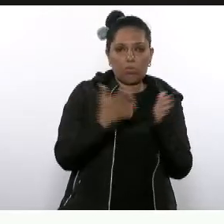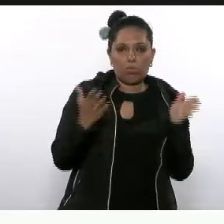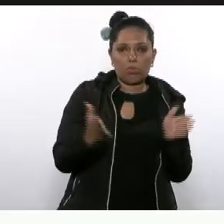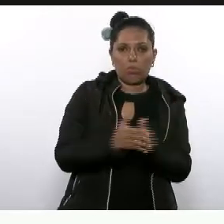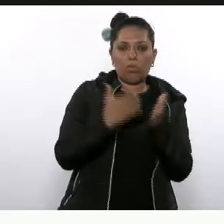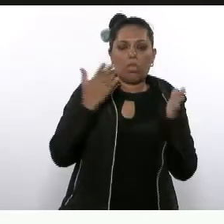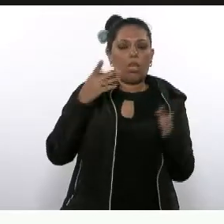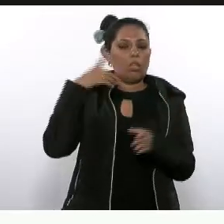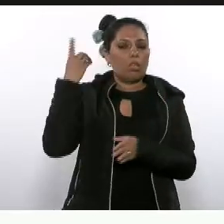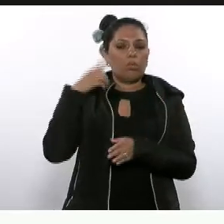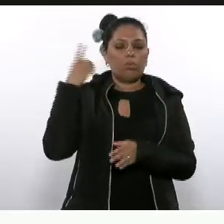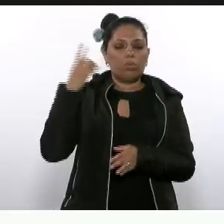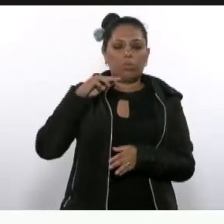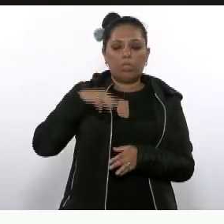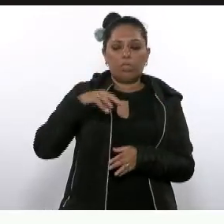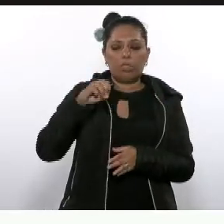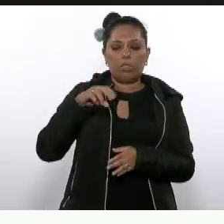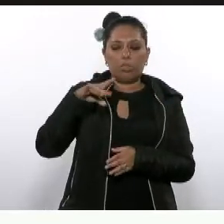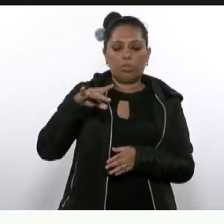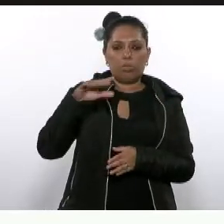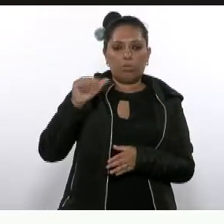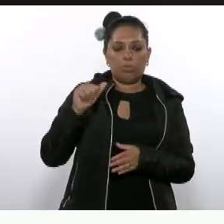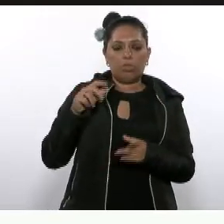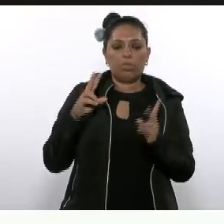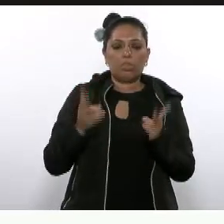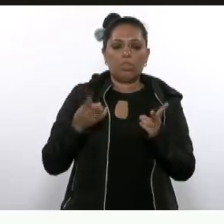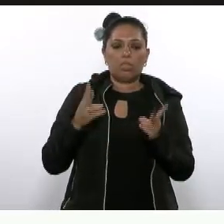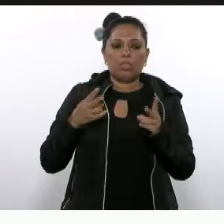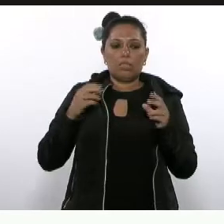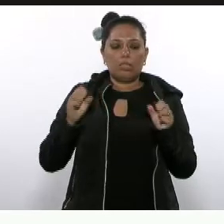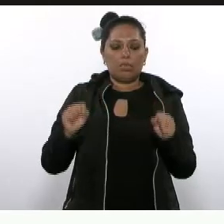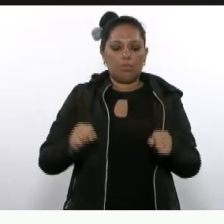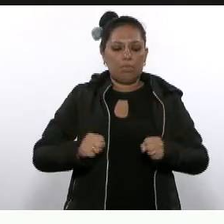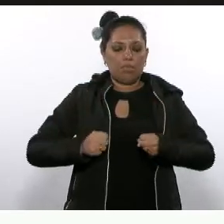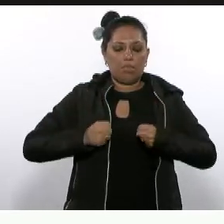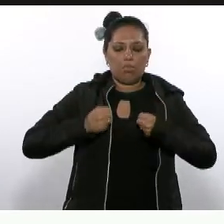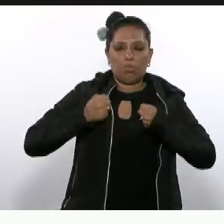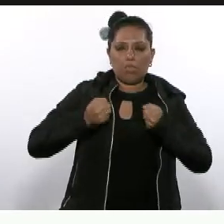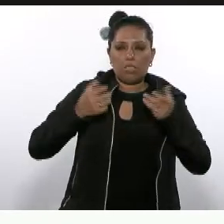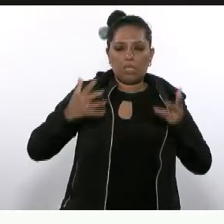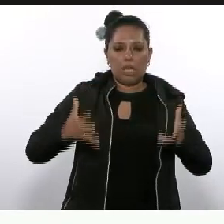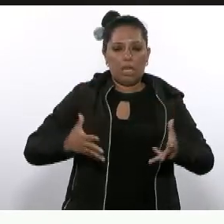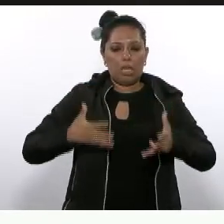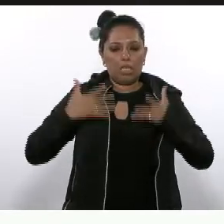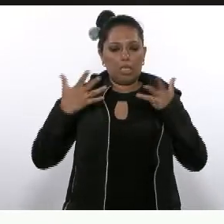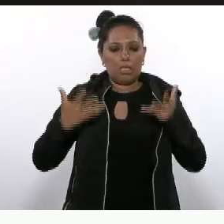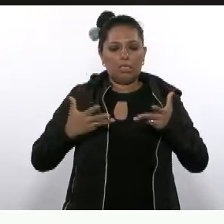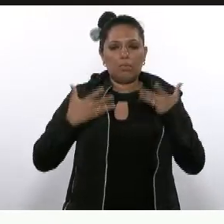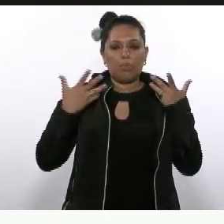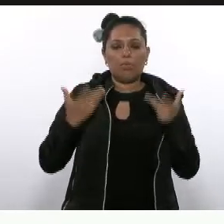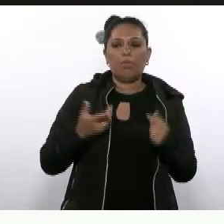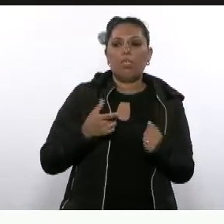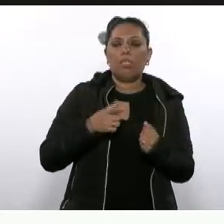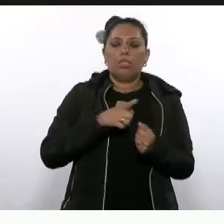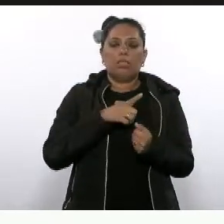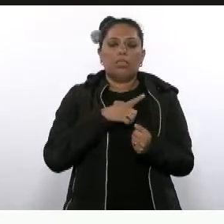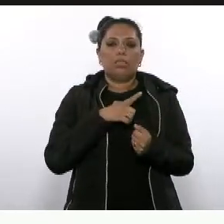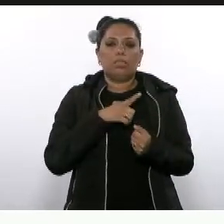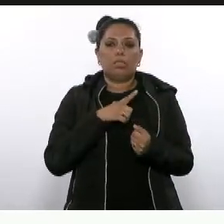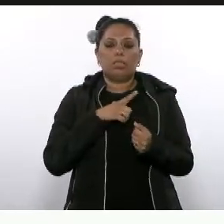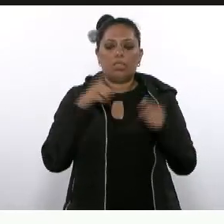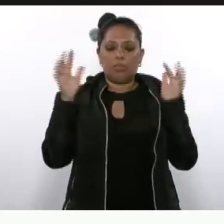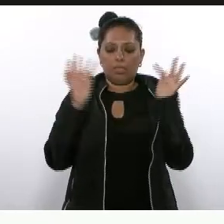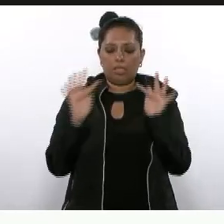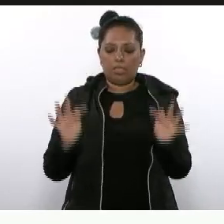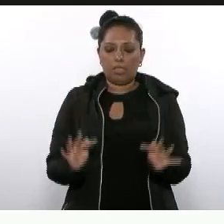A deputada Mônica Francisco, sempre tão entusiasmada, né? Essa alegria que ela traz conosco. Eu digo